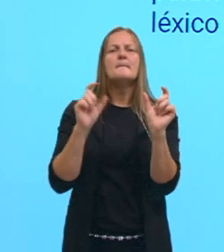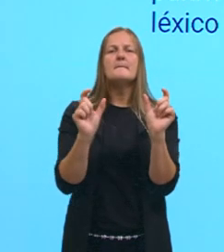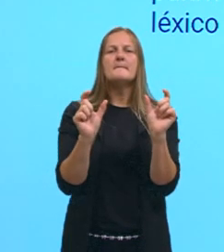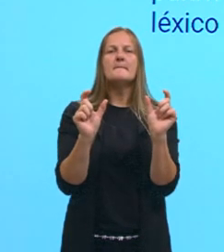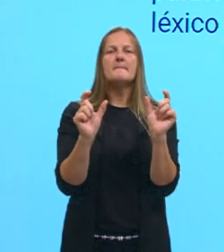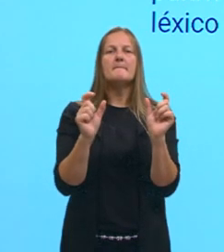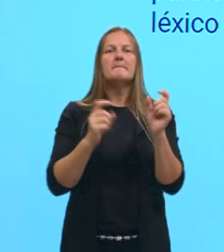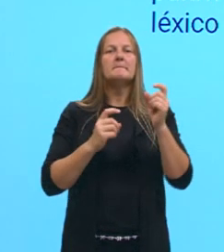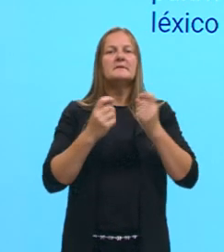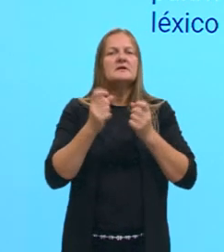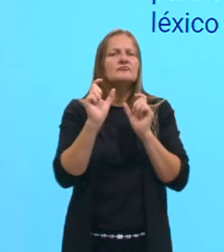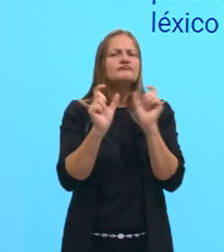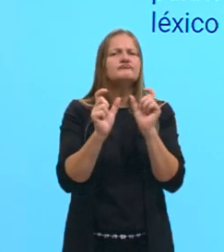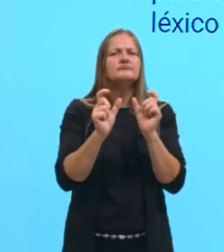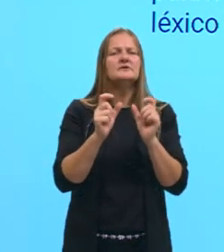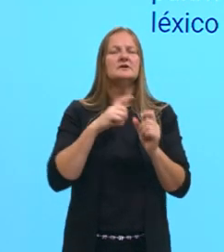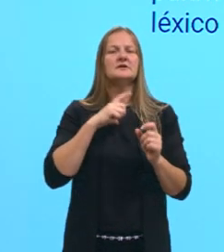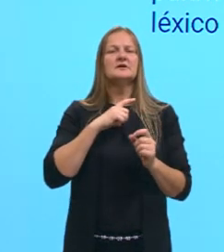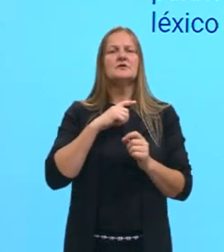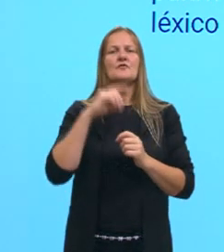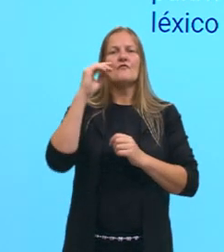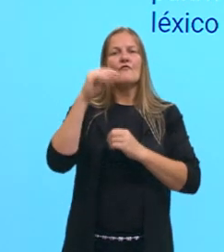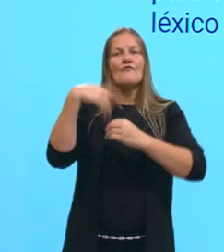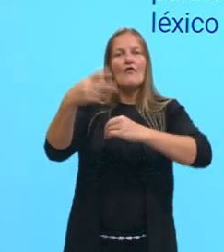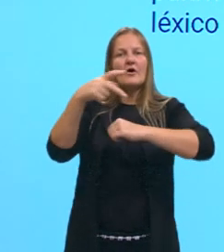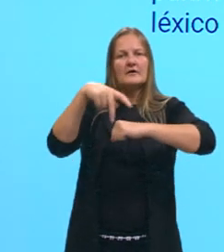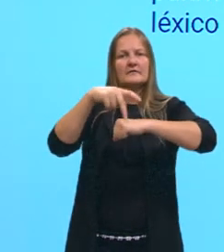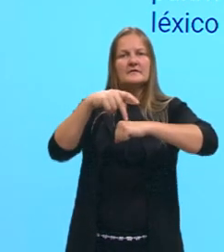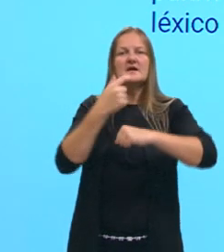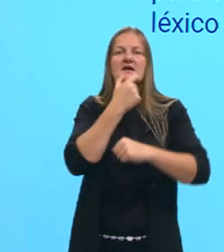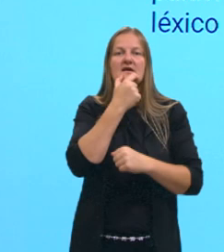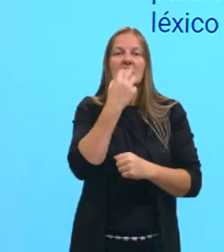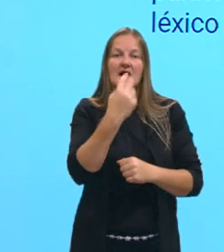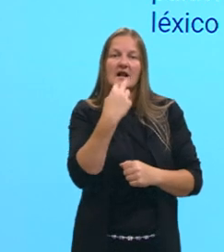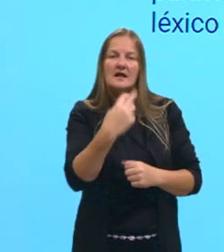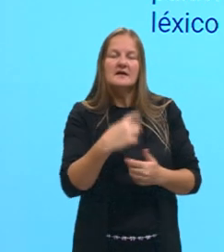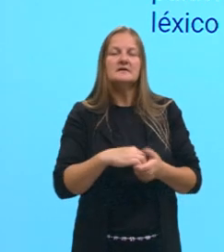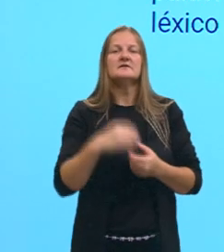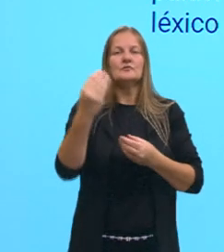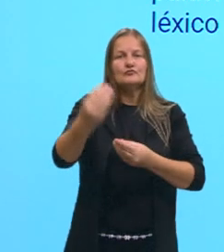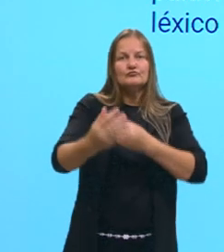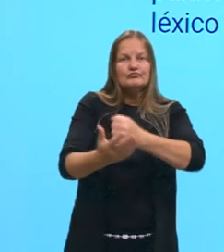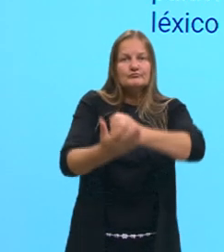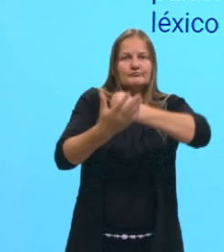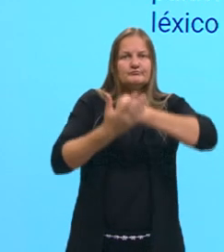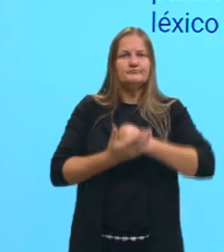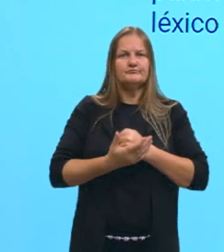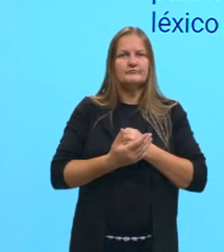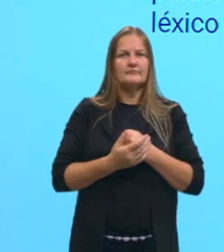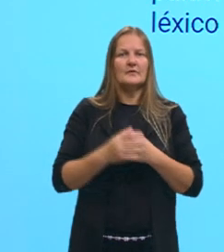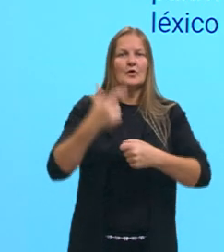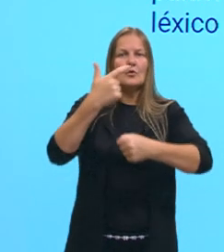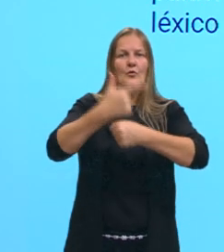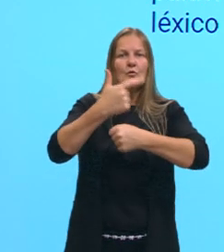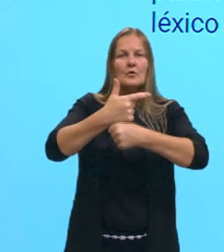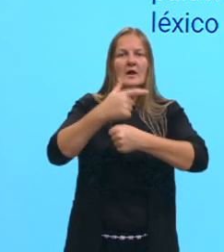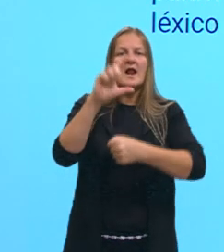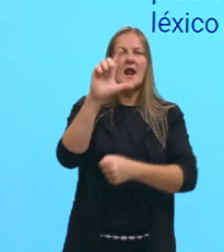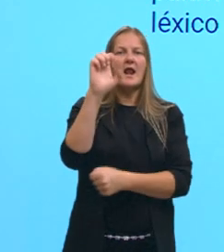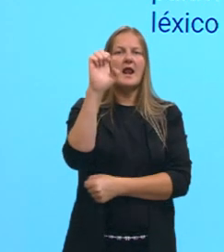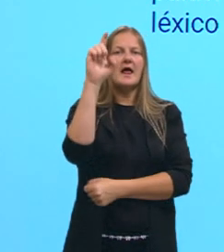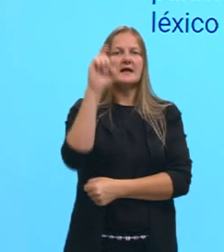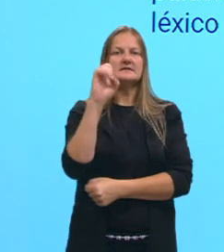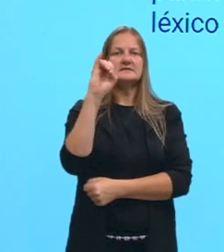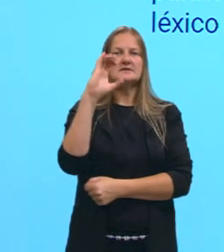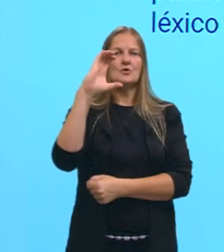e expressões do estrangeirismo do inglês contribuem para aumentar o léxico o que que é um